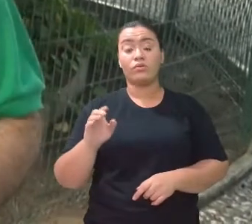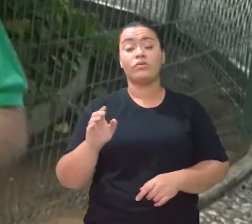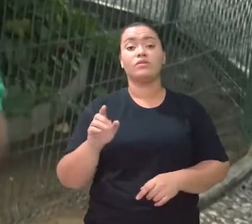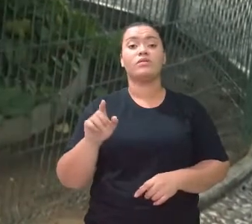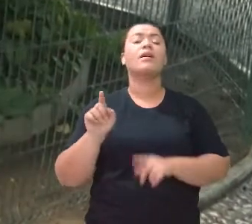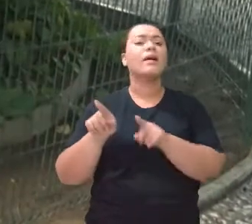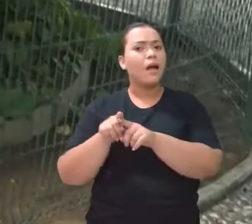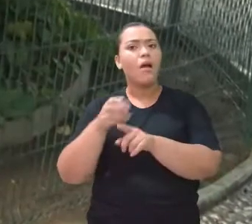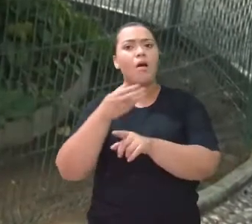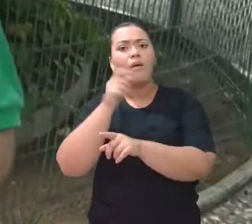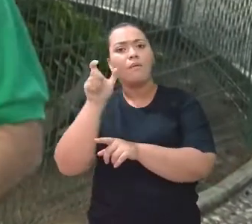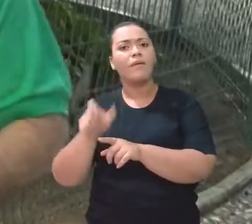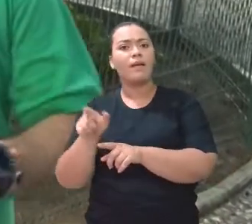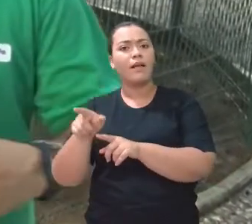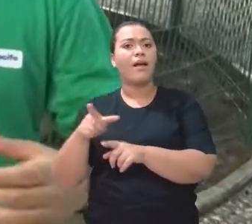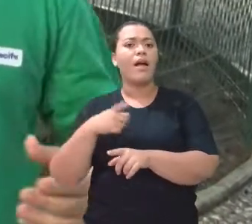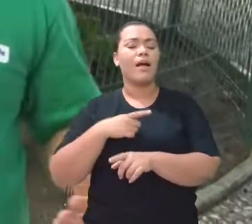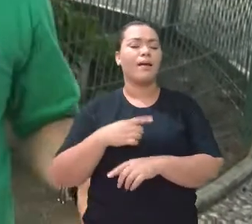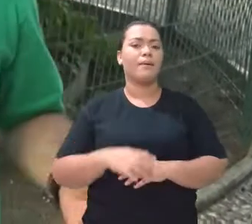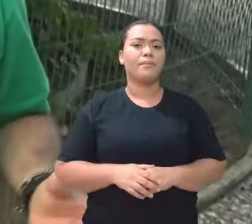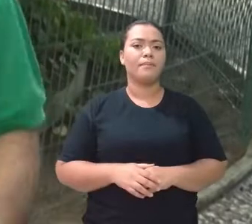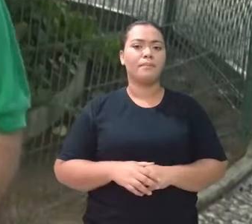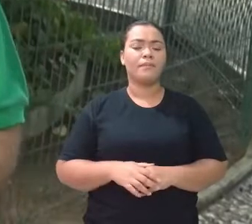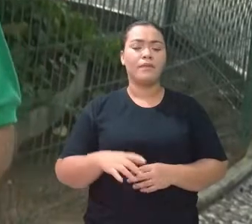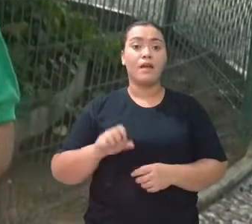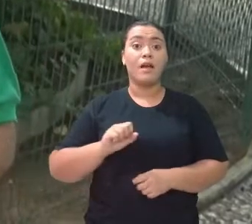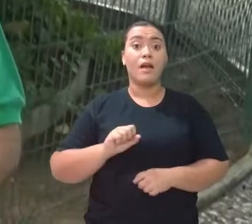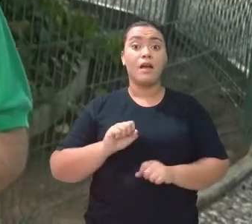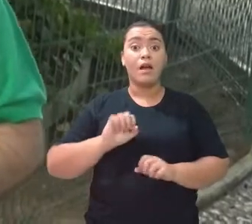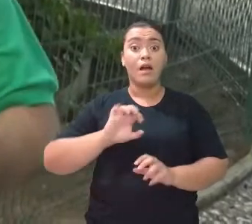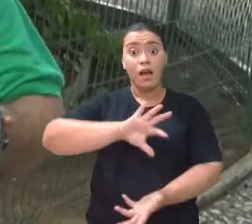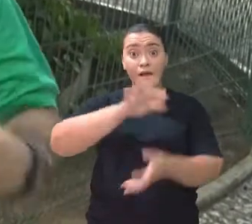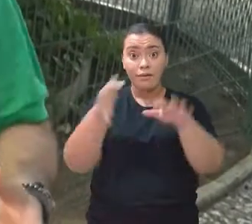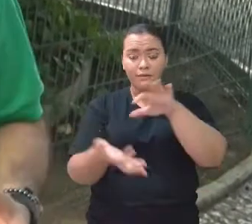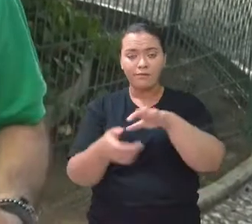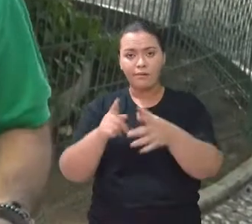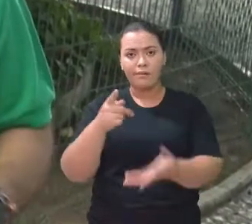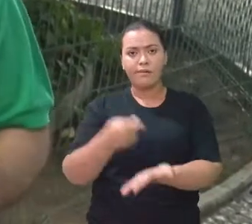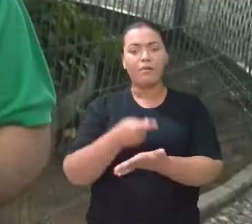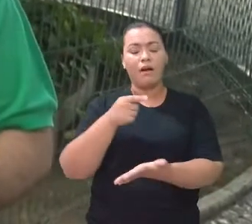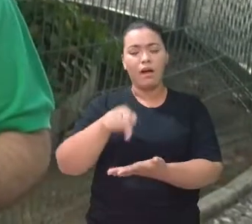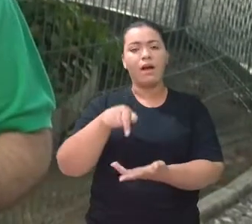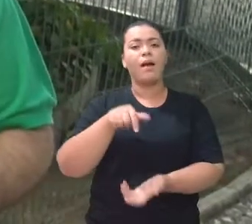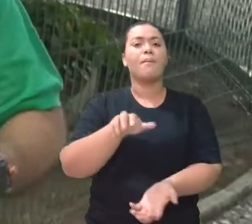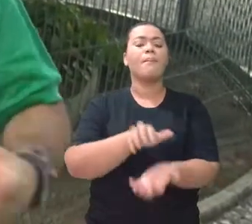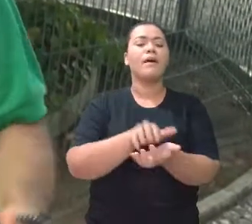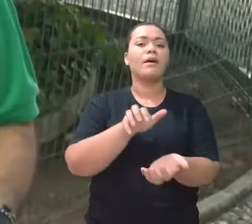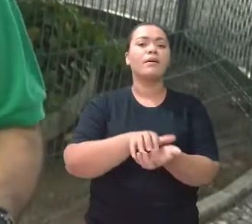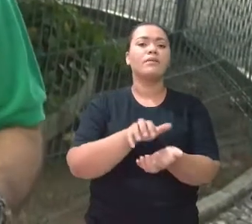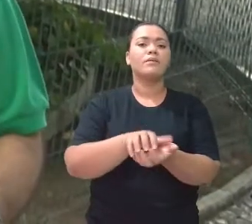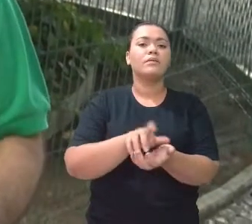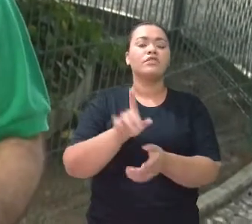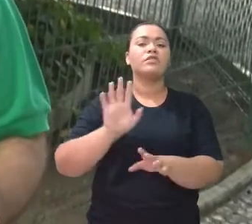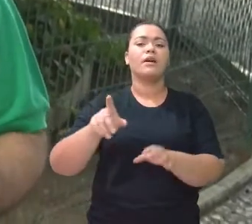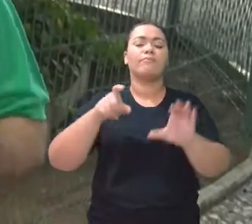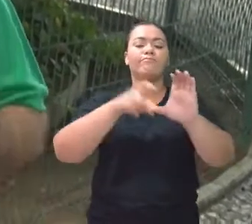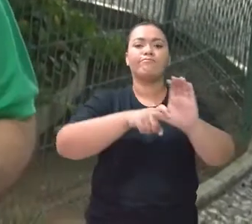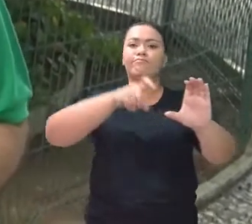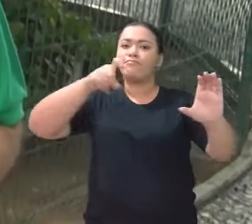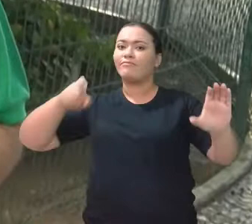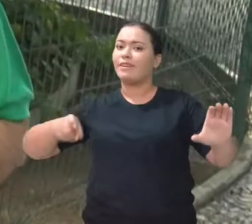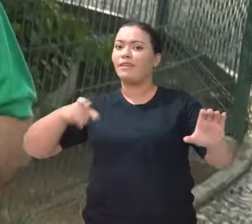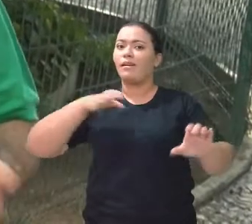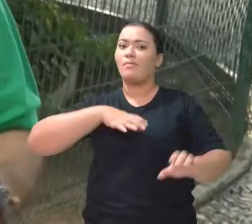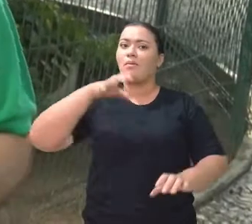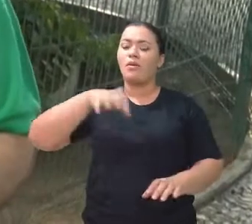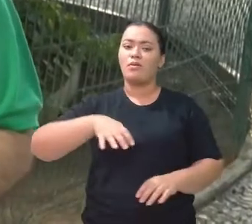né? O fato é que com a Revolução, Pernambuco vai ficar independente, né, de